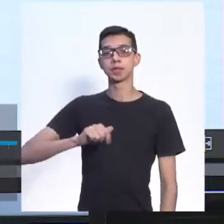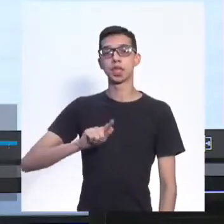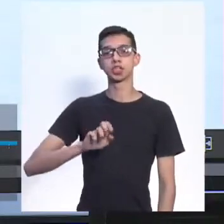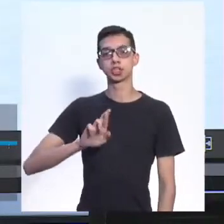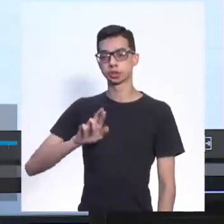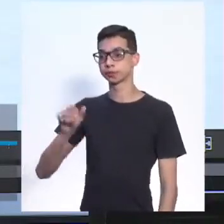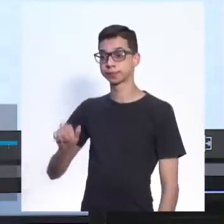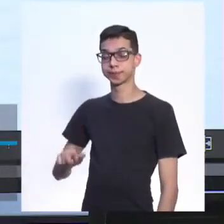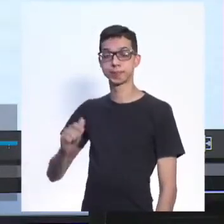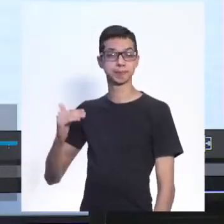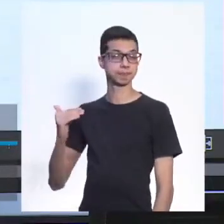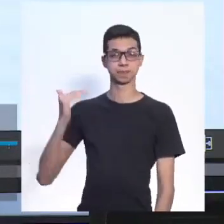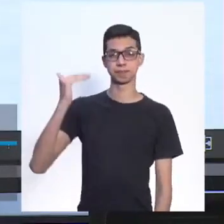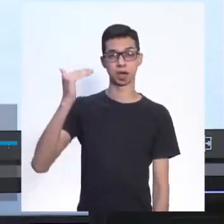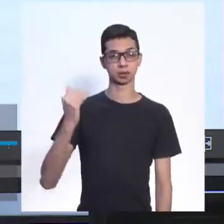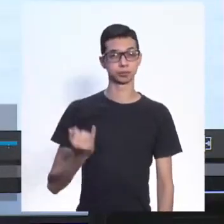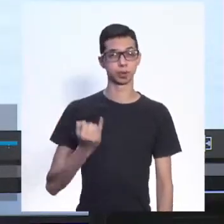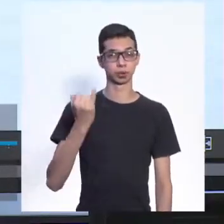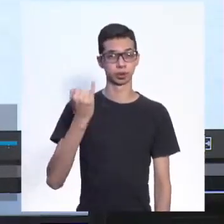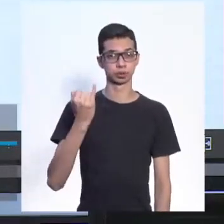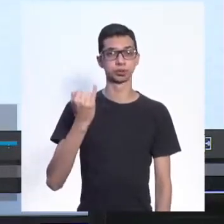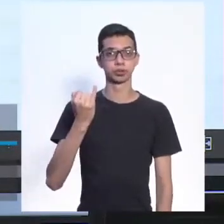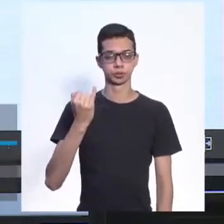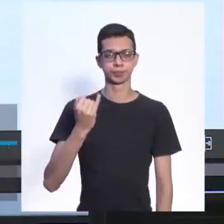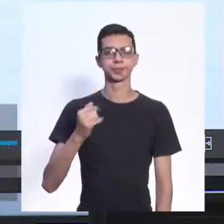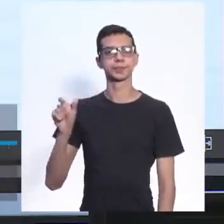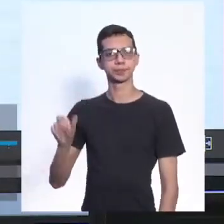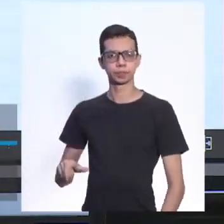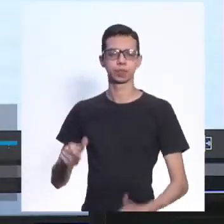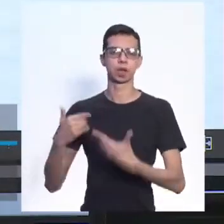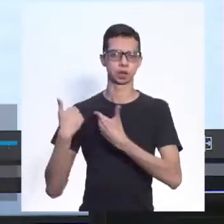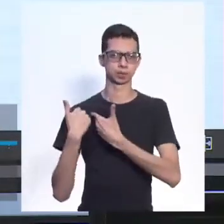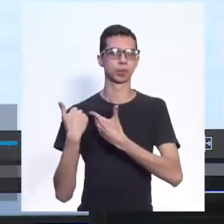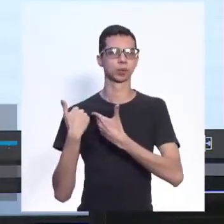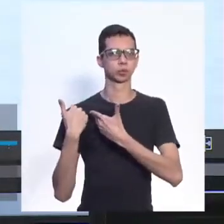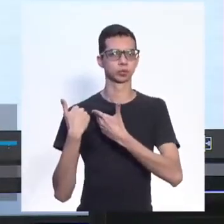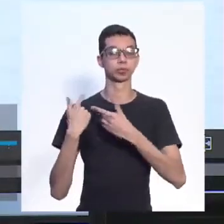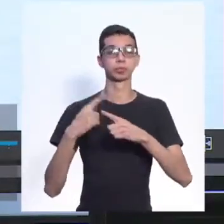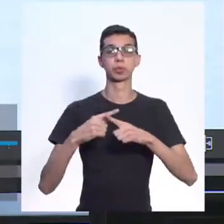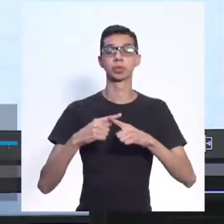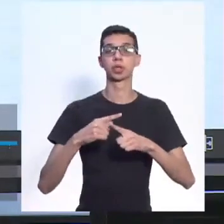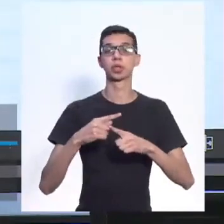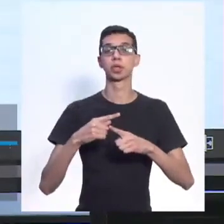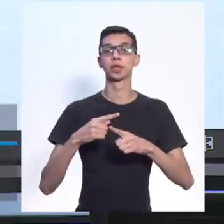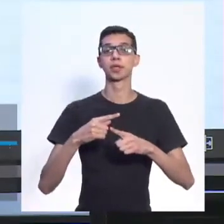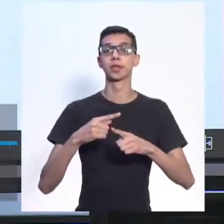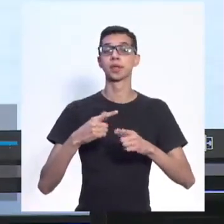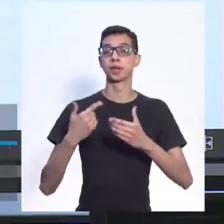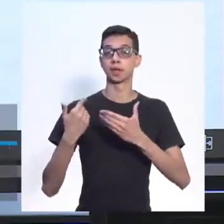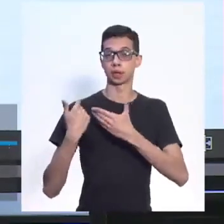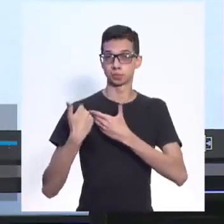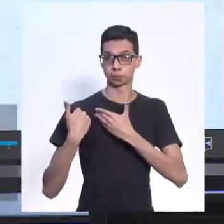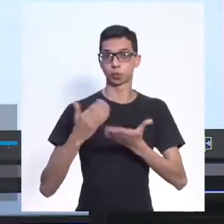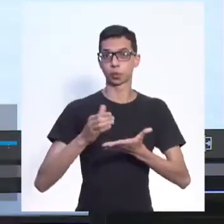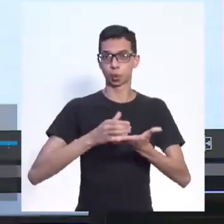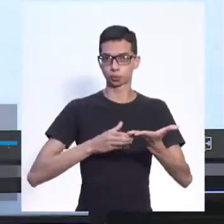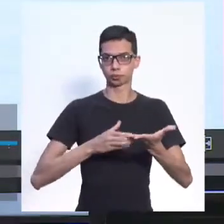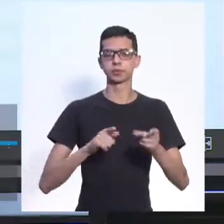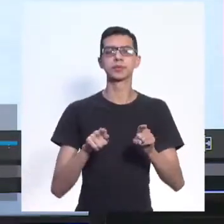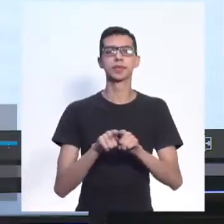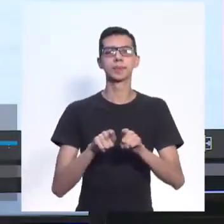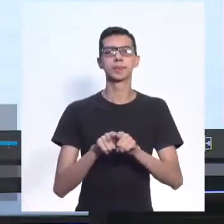gravadora. Ser manager de uma gravadora grande é uma grande responsabilidade, porque você é responsável pela contratação, né, e